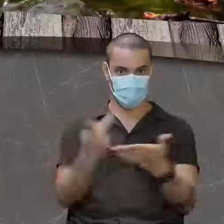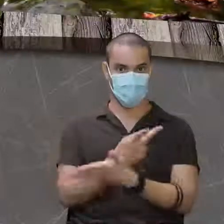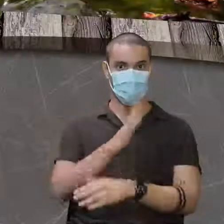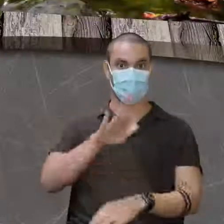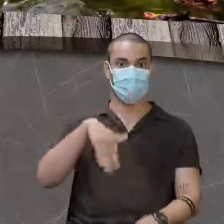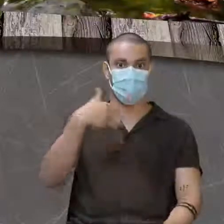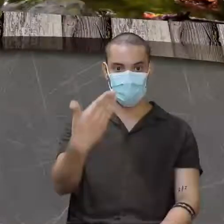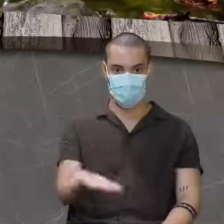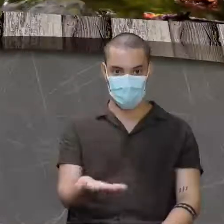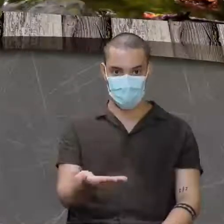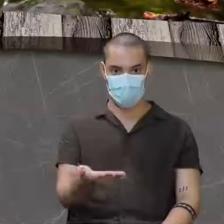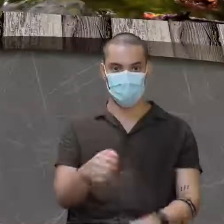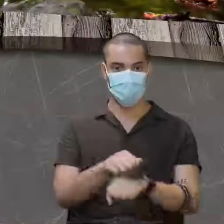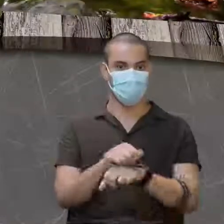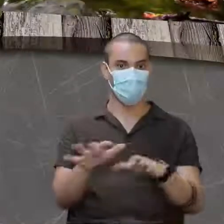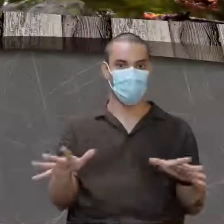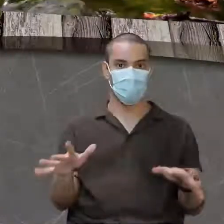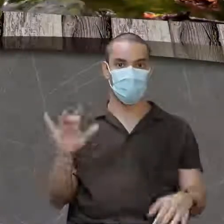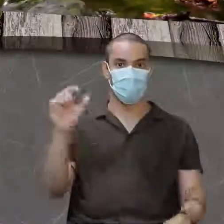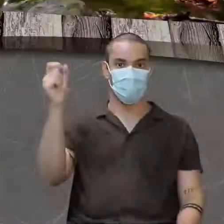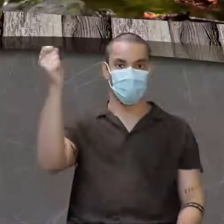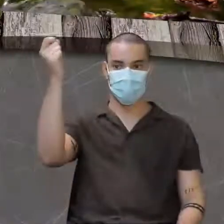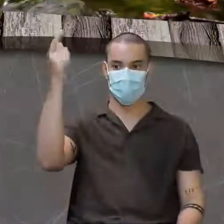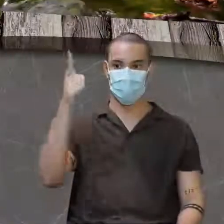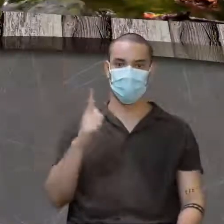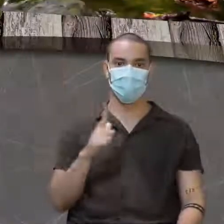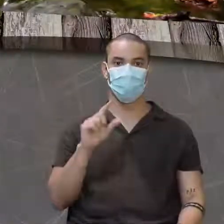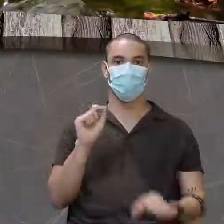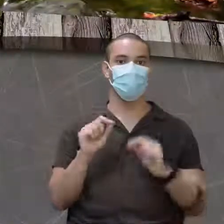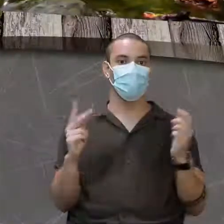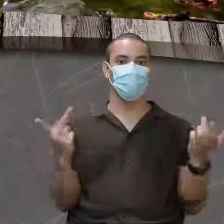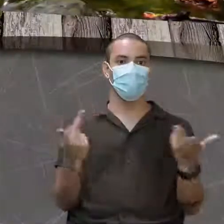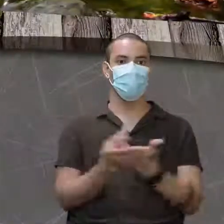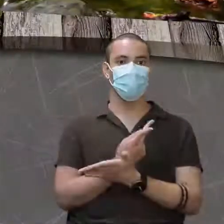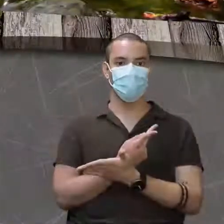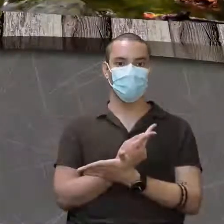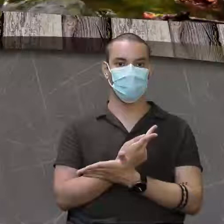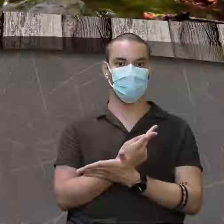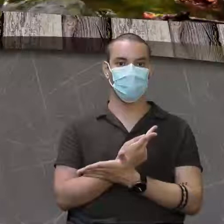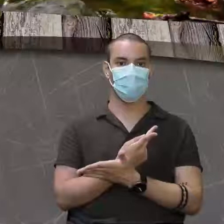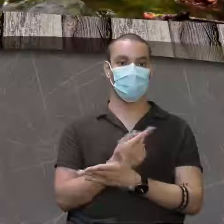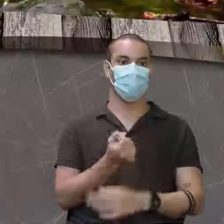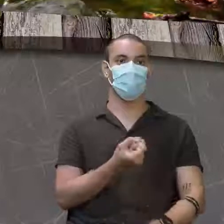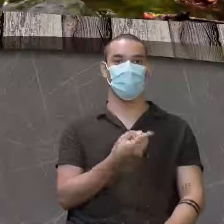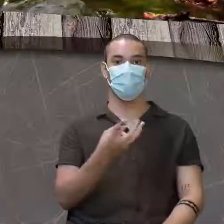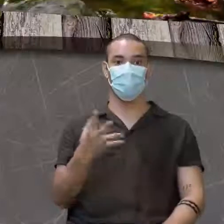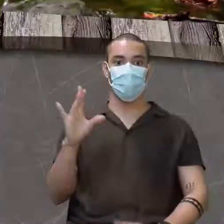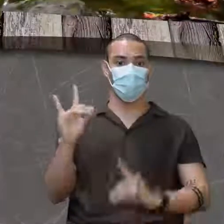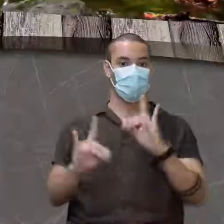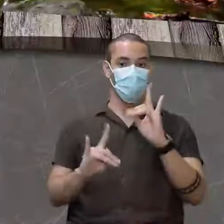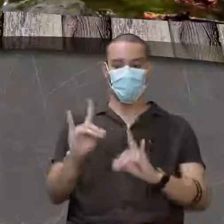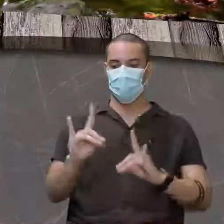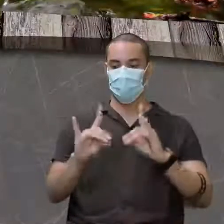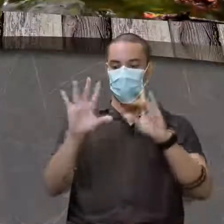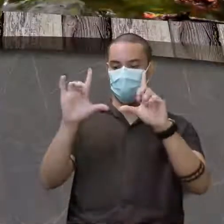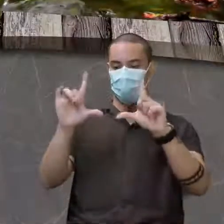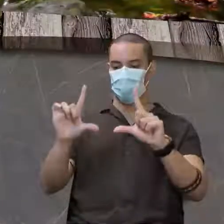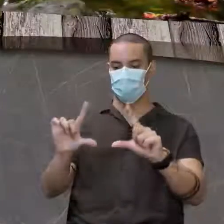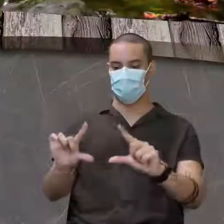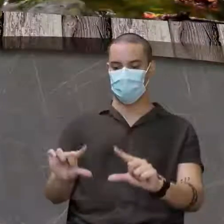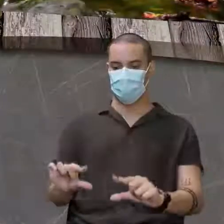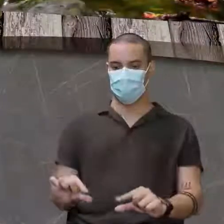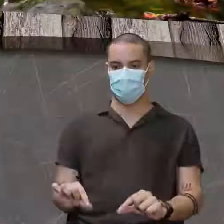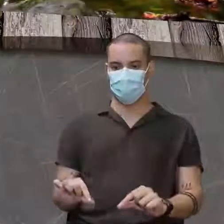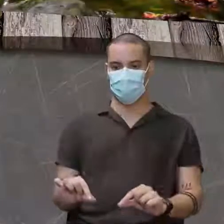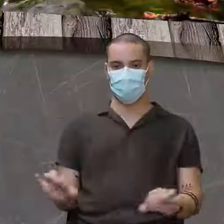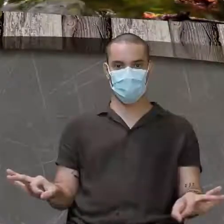pum, caiu, abriu uma clareira, o sol, vum, o que essas plantinhas vão fazer? A quantidade de hormônio já vai se